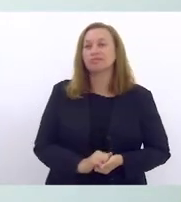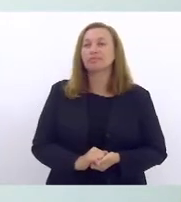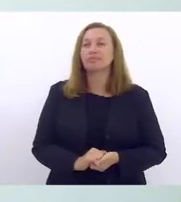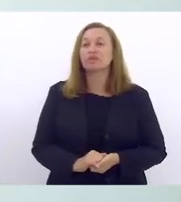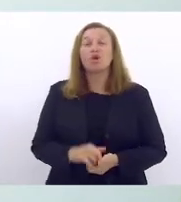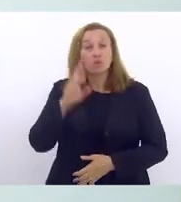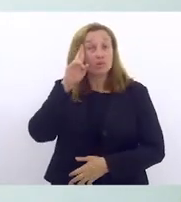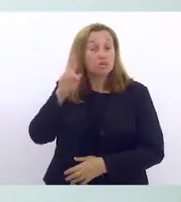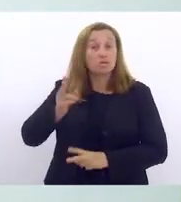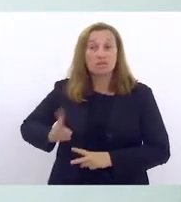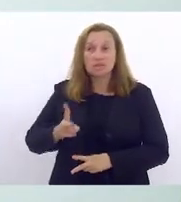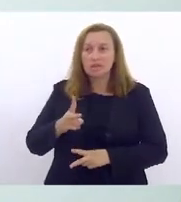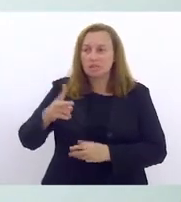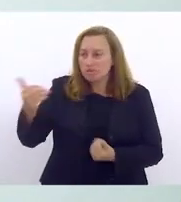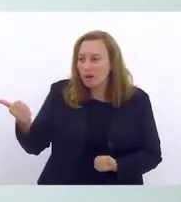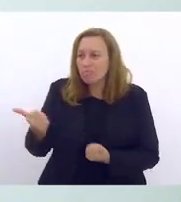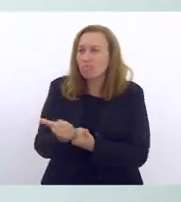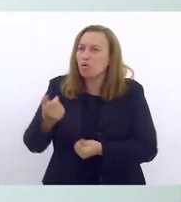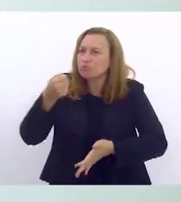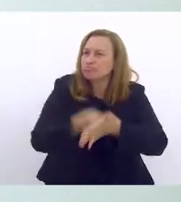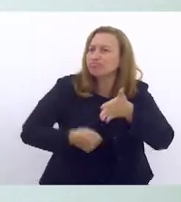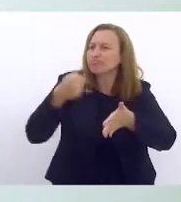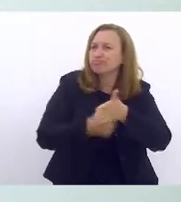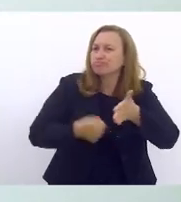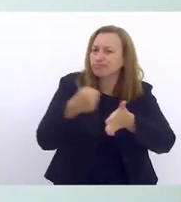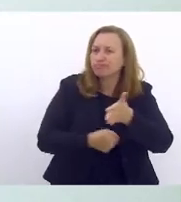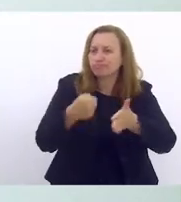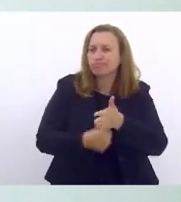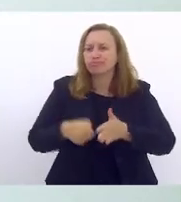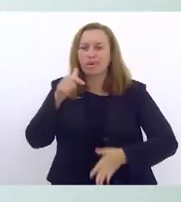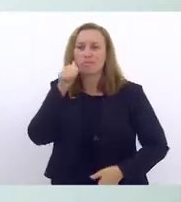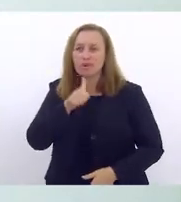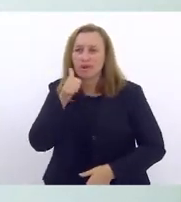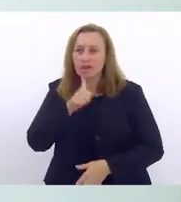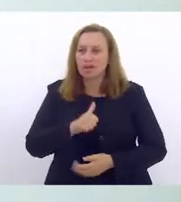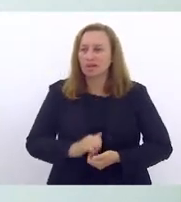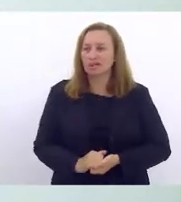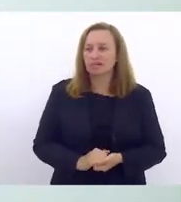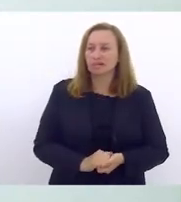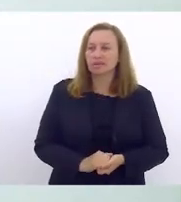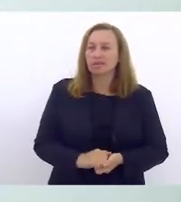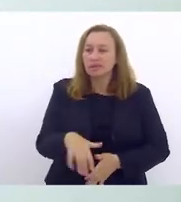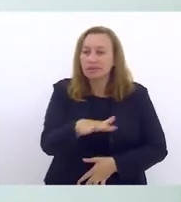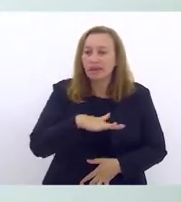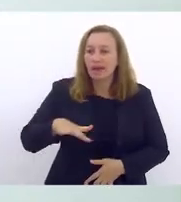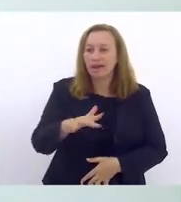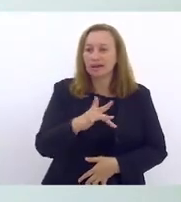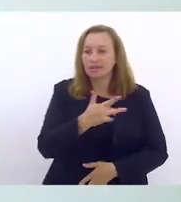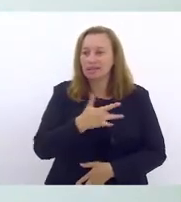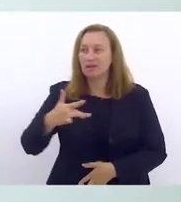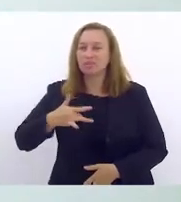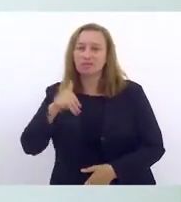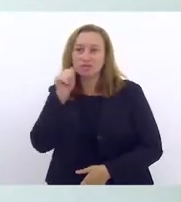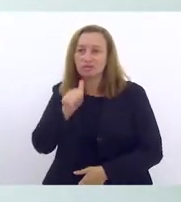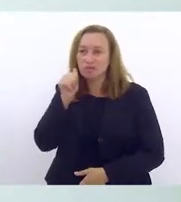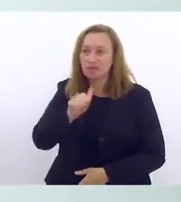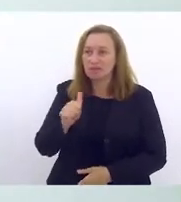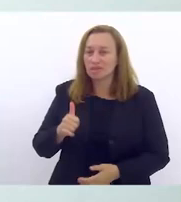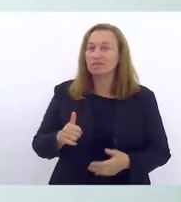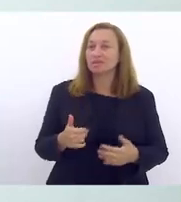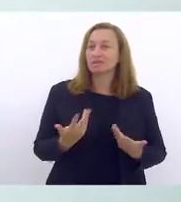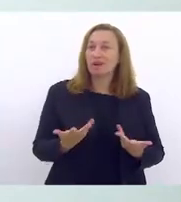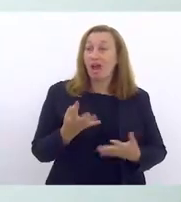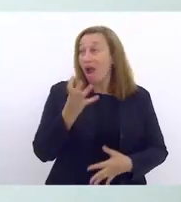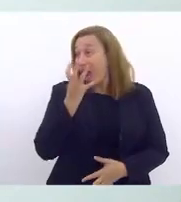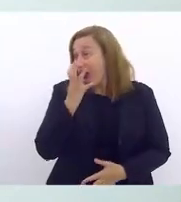senhor é sempre um aliado aí na luta das causas feministas, sobretudo no campo da saúde das mulheres. Eu acho que é muito pressionado